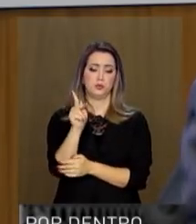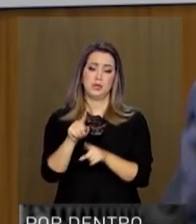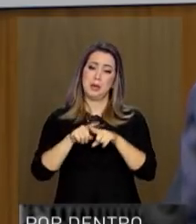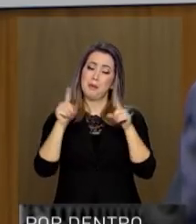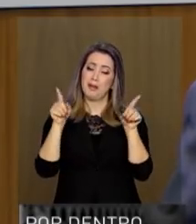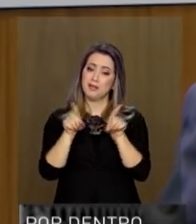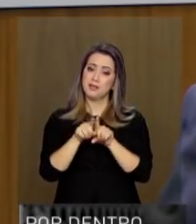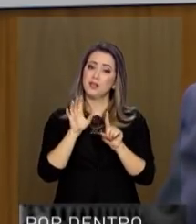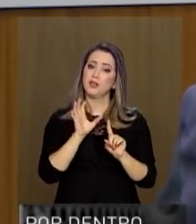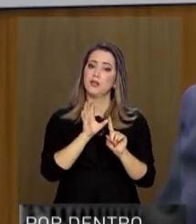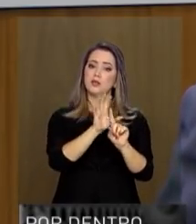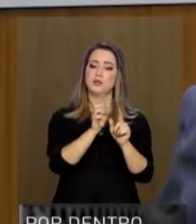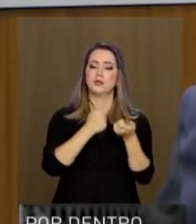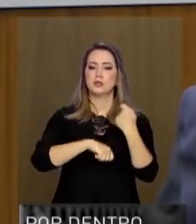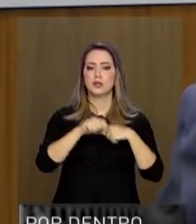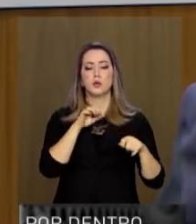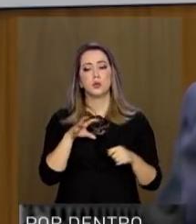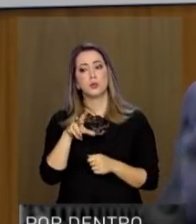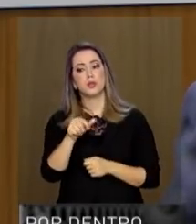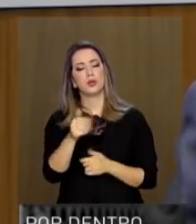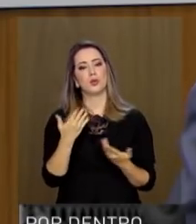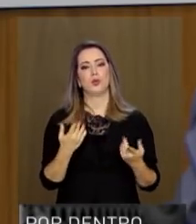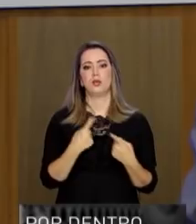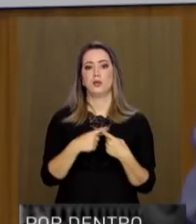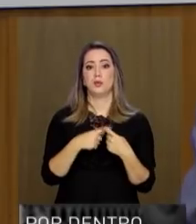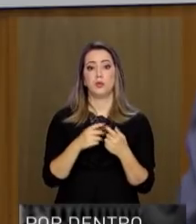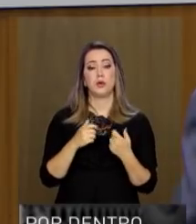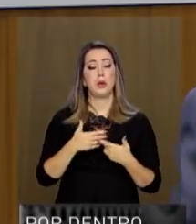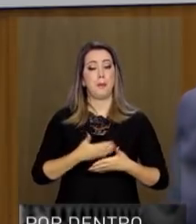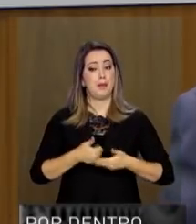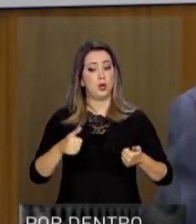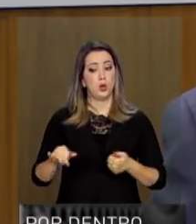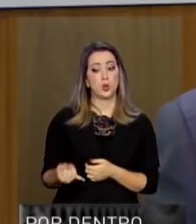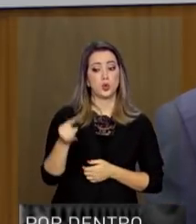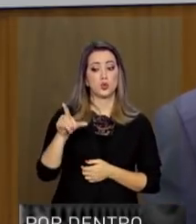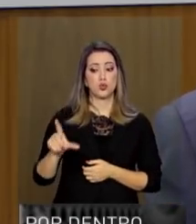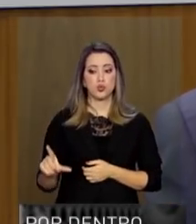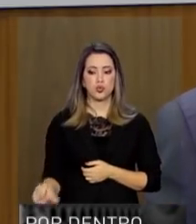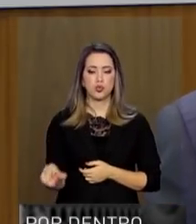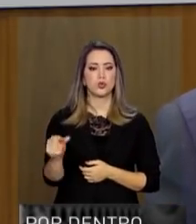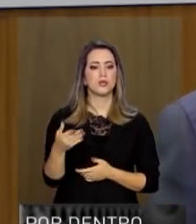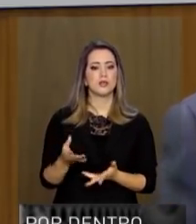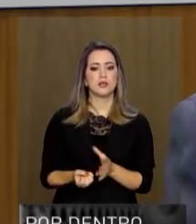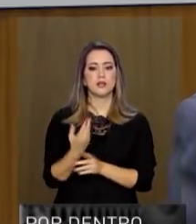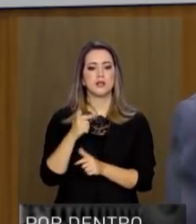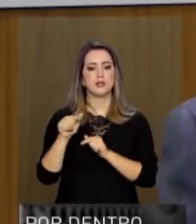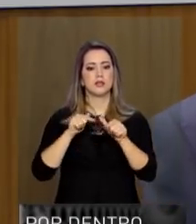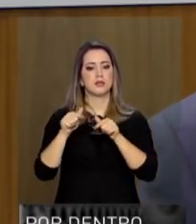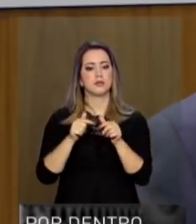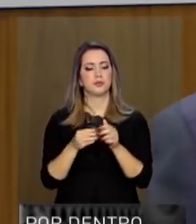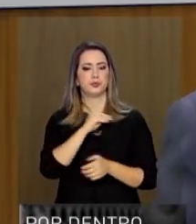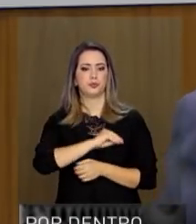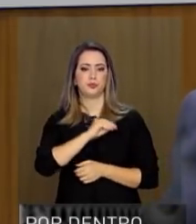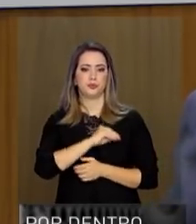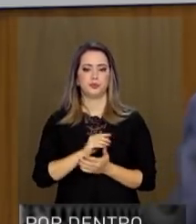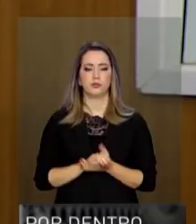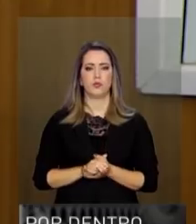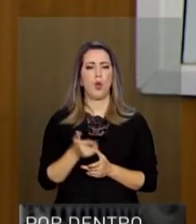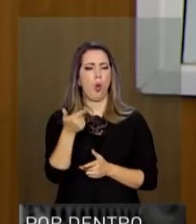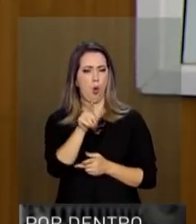tem reflexo na economia como um todo por permitir um ambiente de juros mais baixos e maior geração de emprego e salário para os cidadãos. Ebert, mais